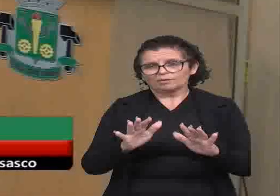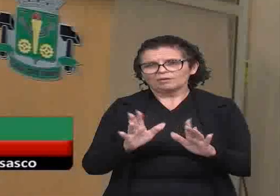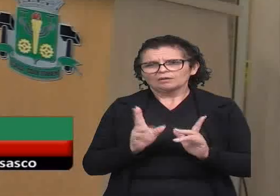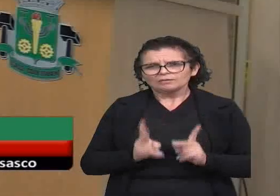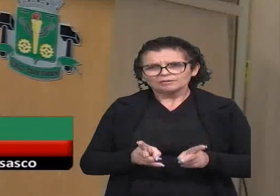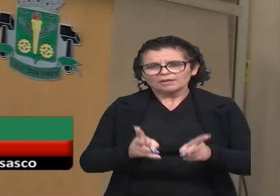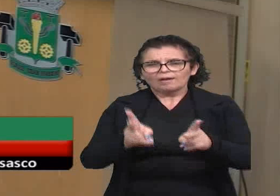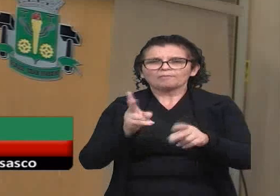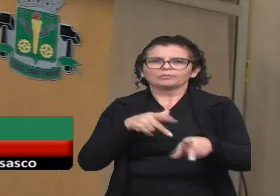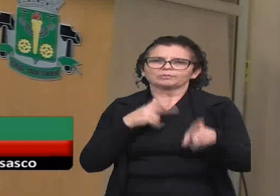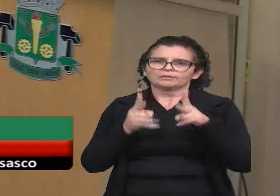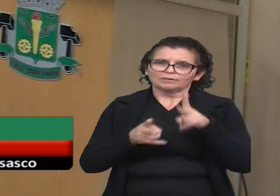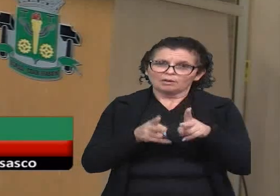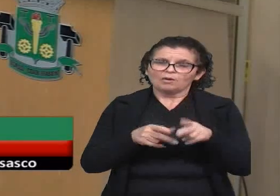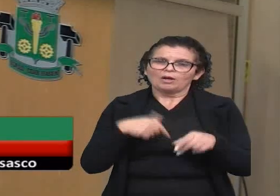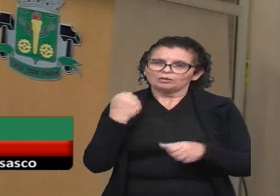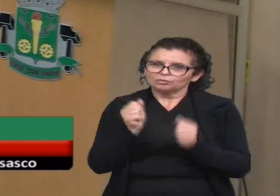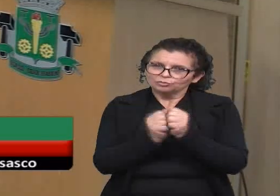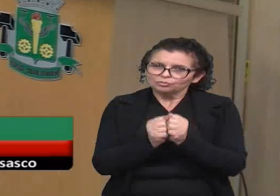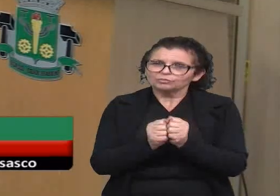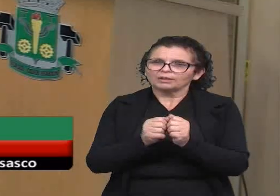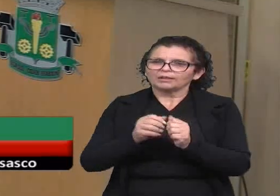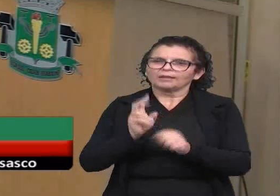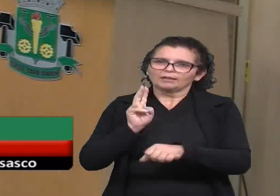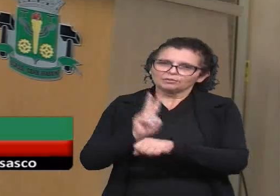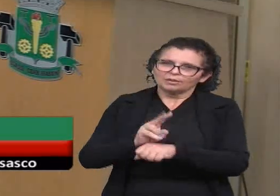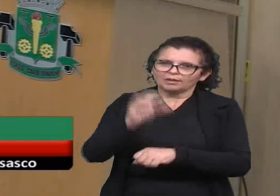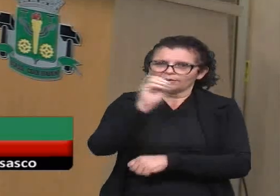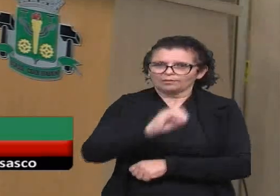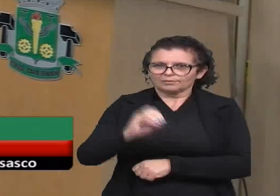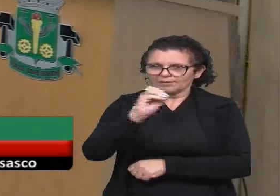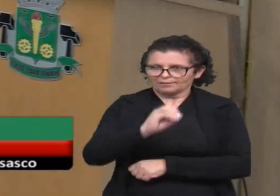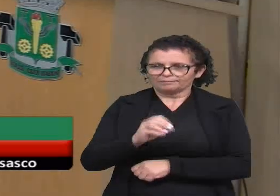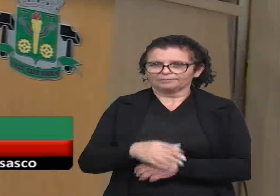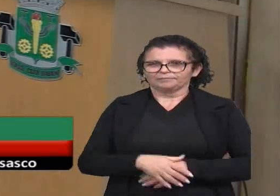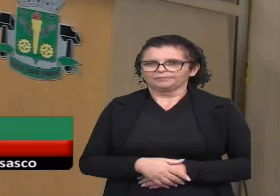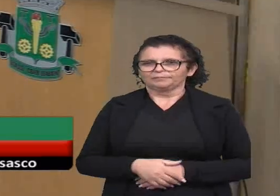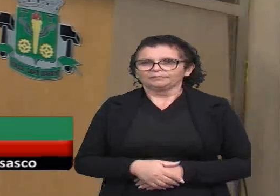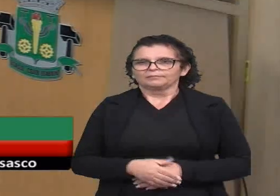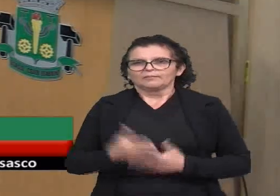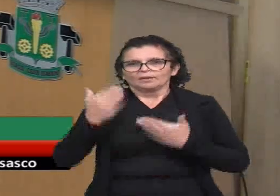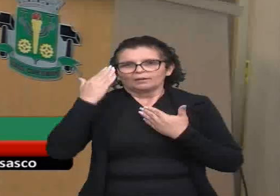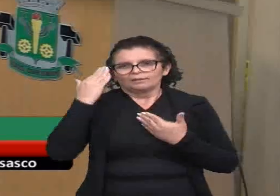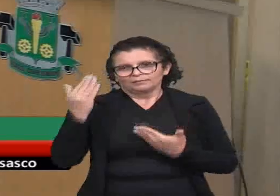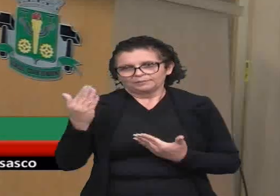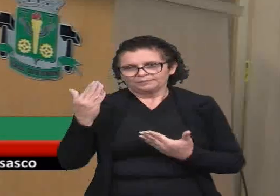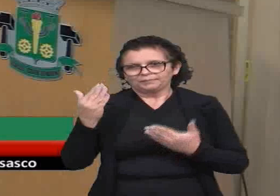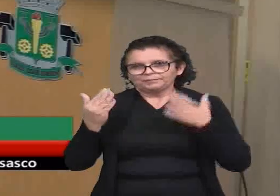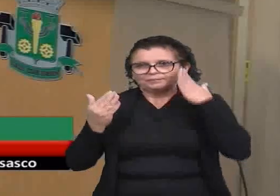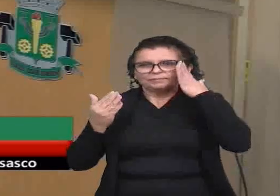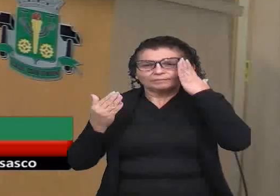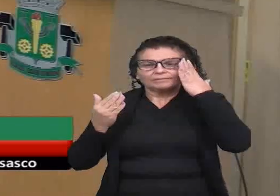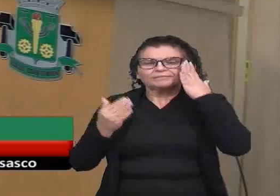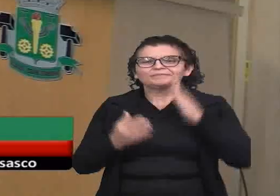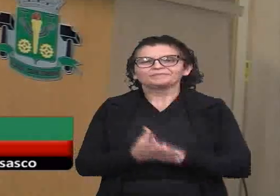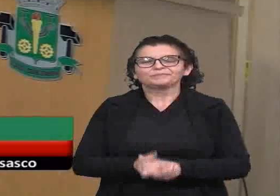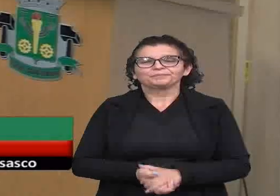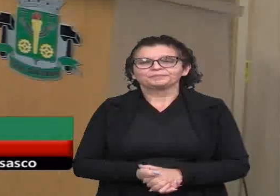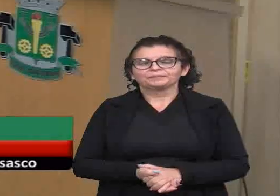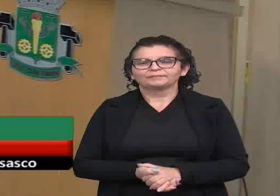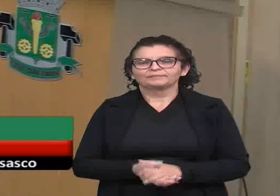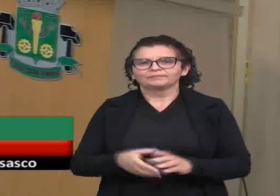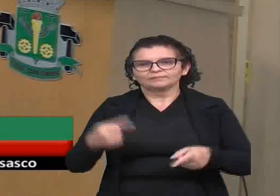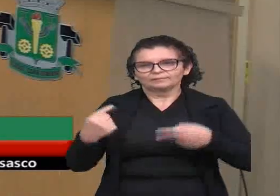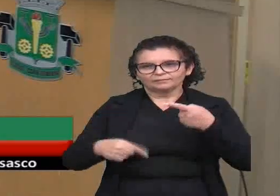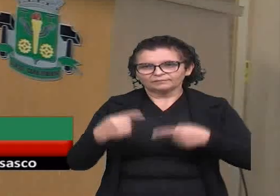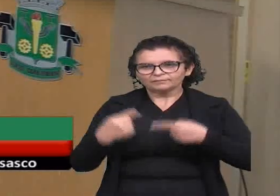sempre com o nosso trabalho e empenho aqui em prol da nossa cidade. Obrigada. Obrigado, nova vereadora Elza Oliveira. Continua